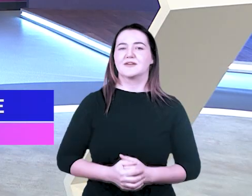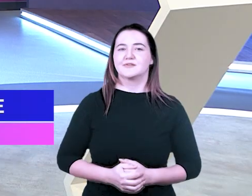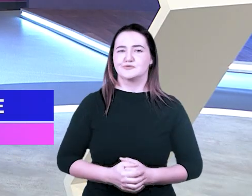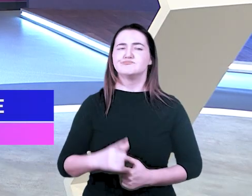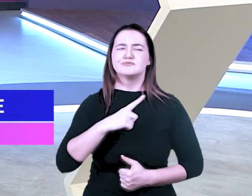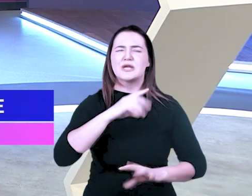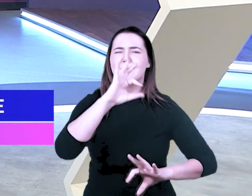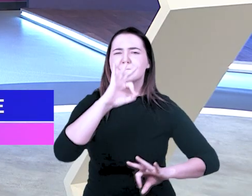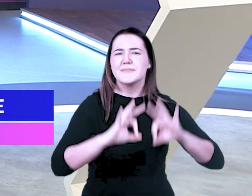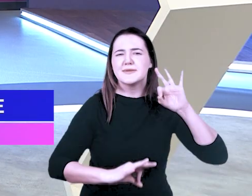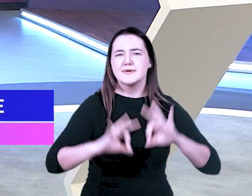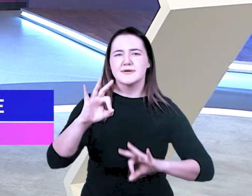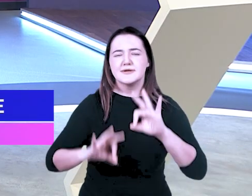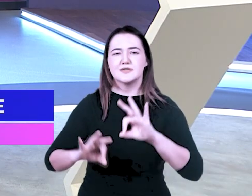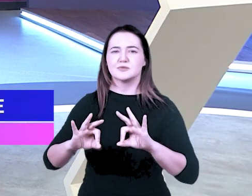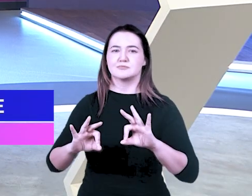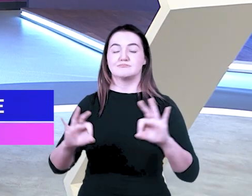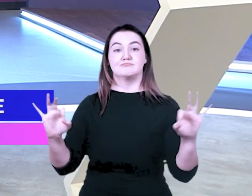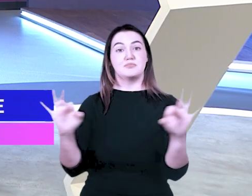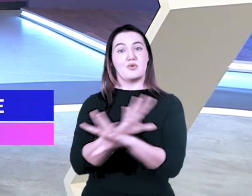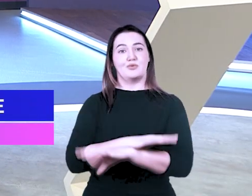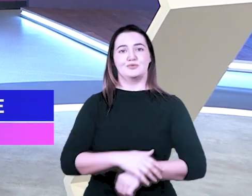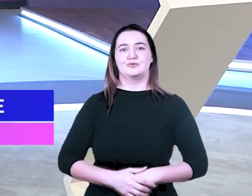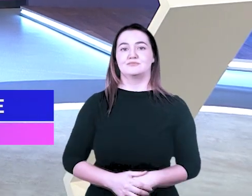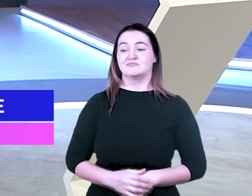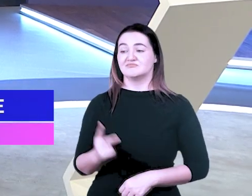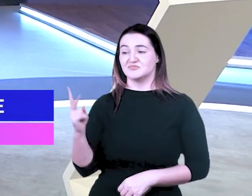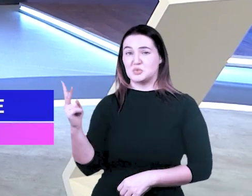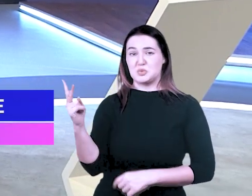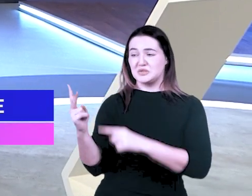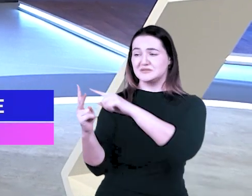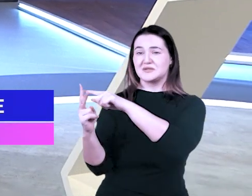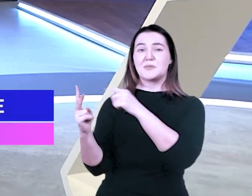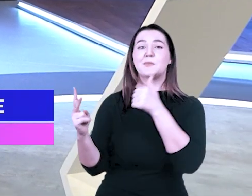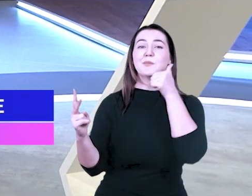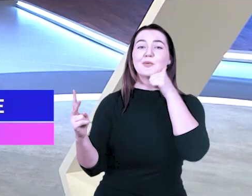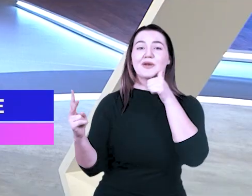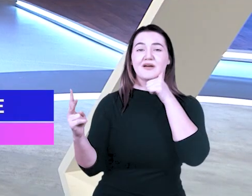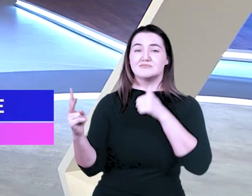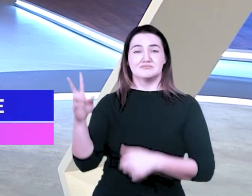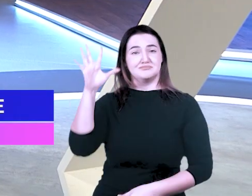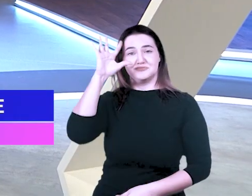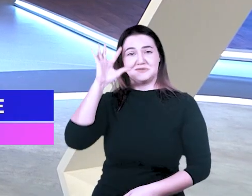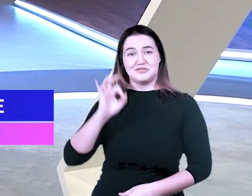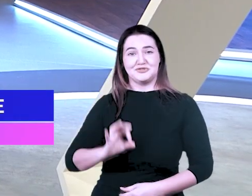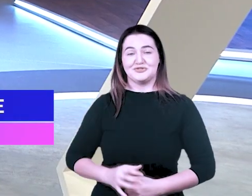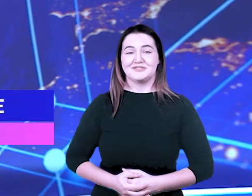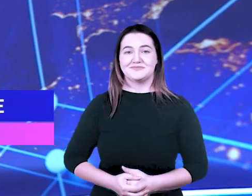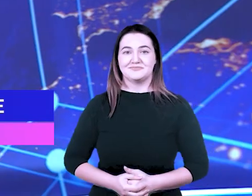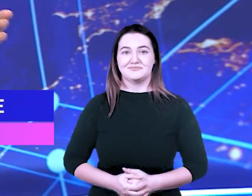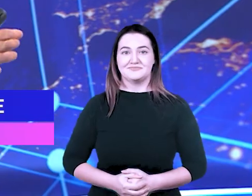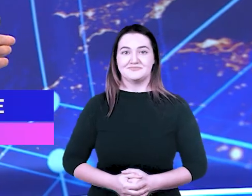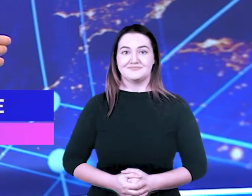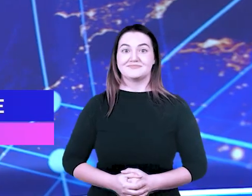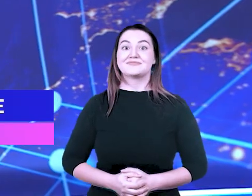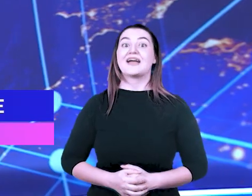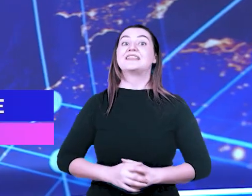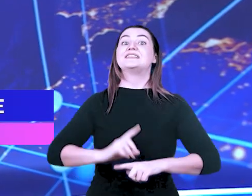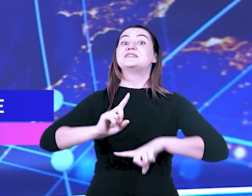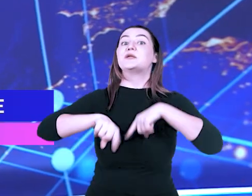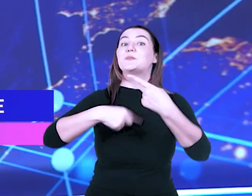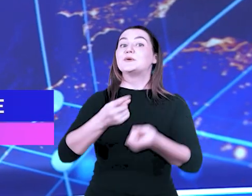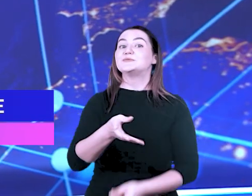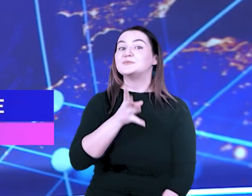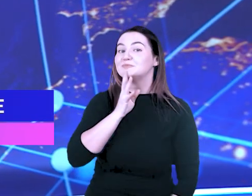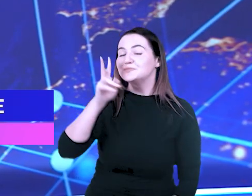tinha um plano e que Maria e Marta não sabiam. Quando isso fica claro para